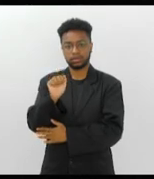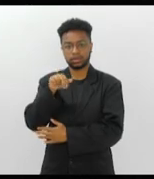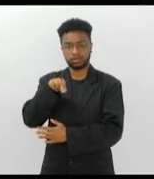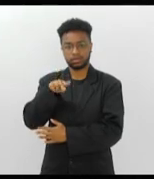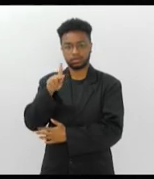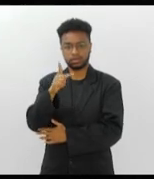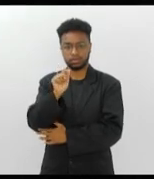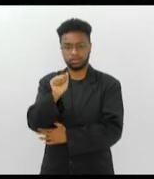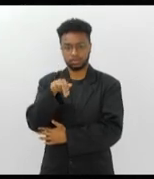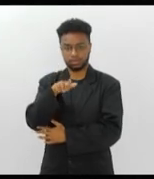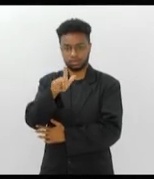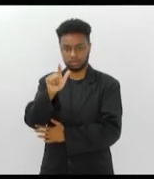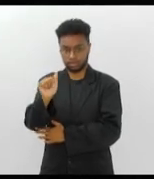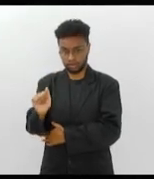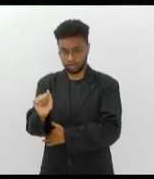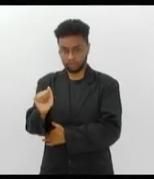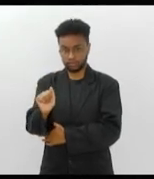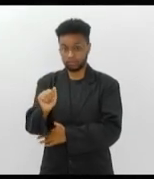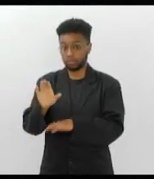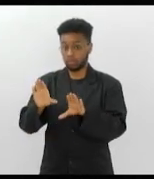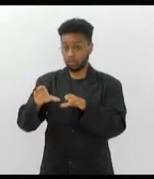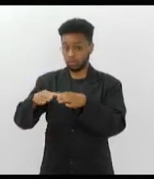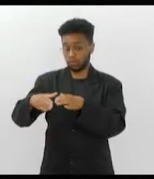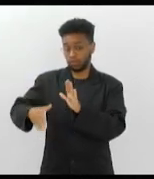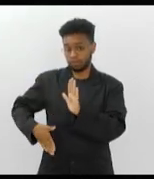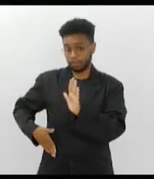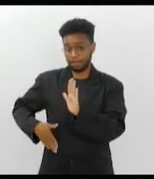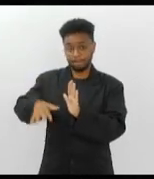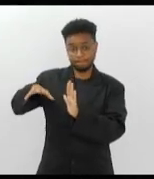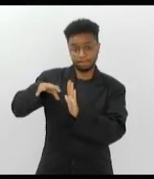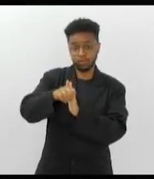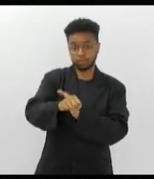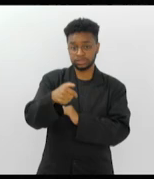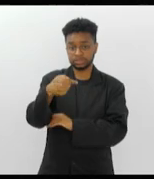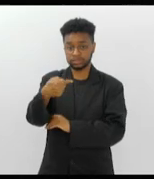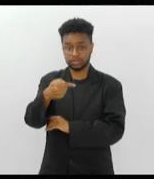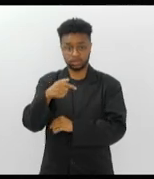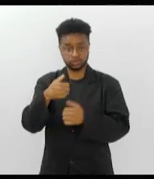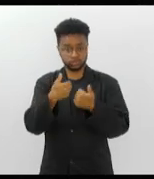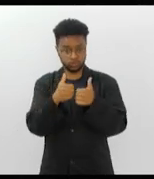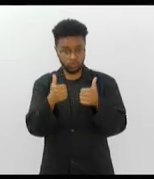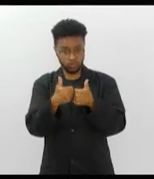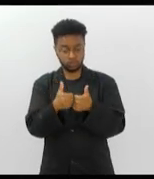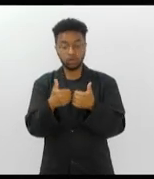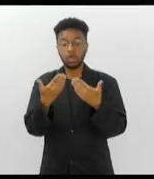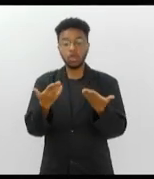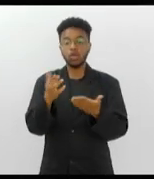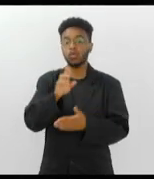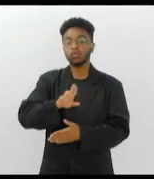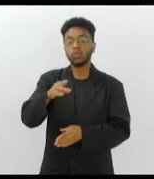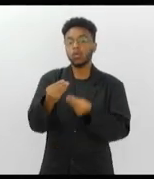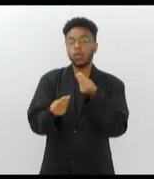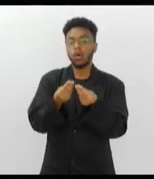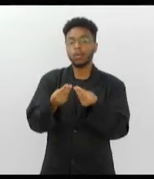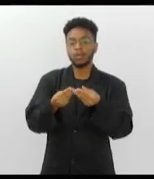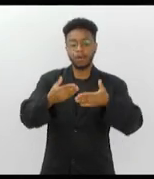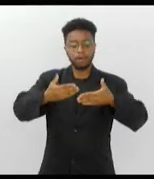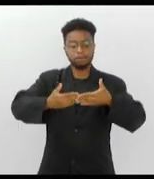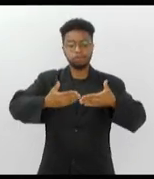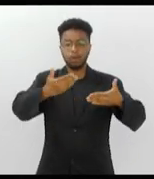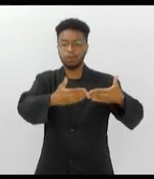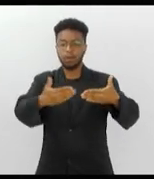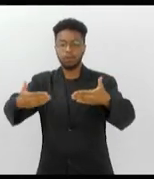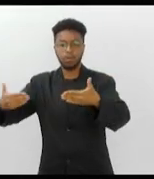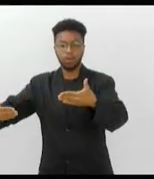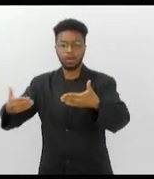Criminosos sequestram 7 ônibus e usam como barricada na estrada